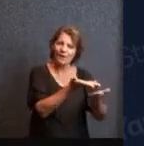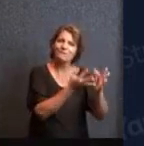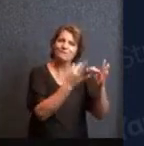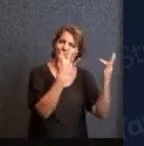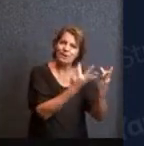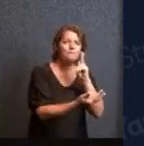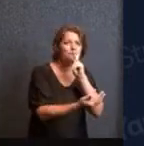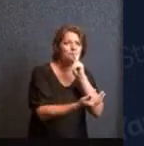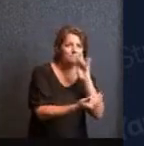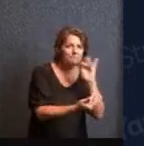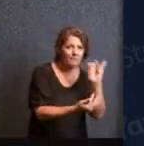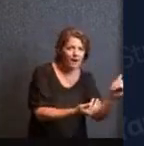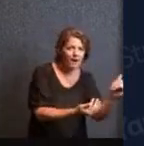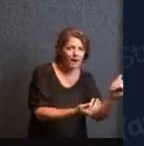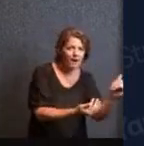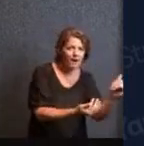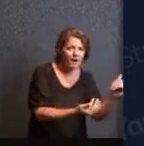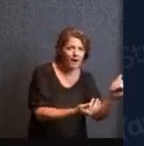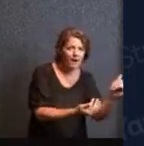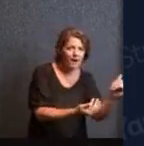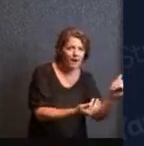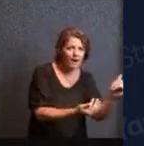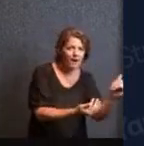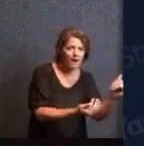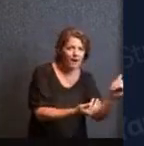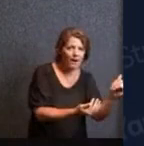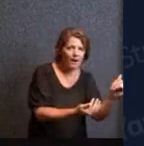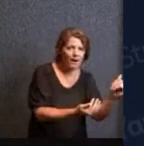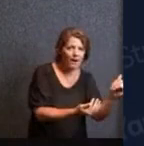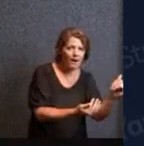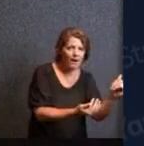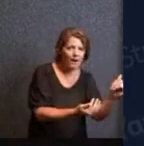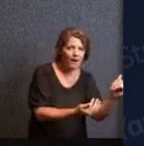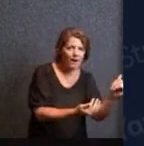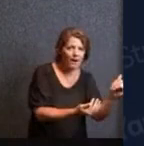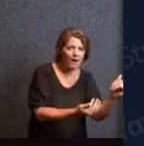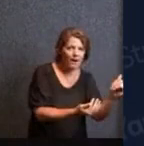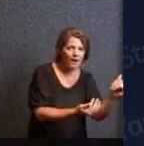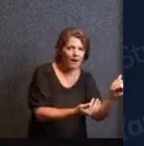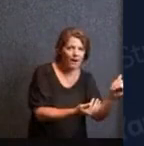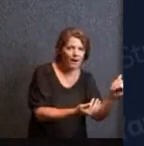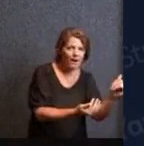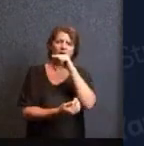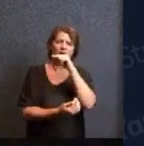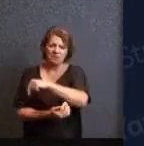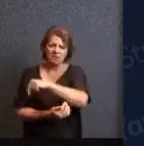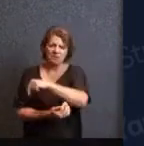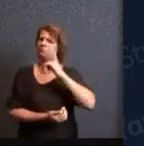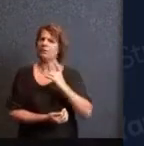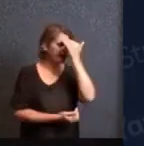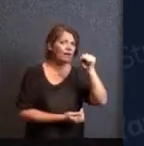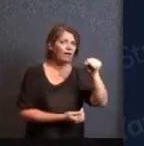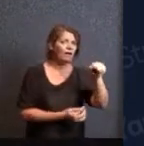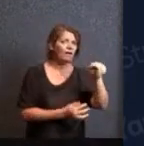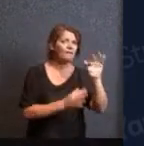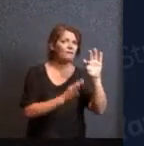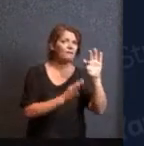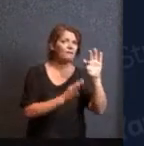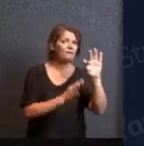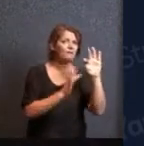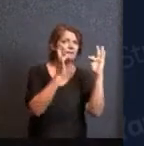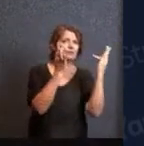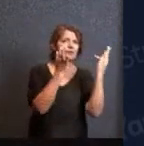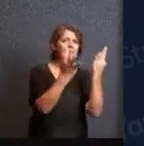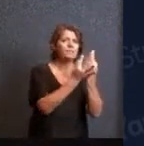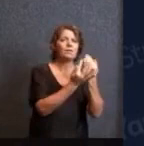uma sabedoria que vocês tem aqui de entender que sem as famílias nós